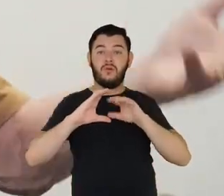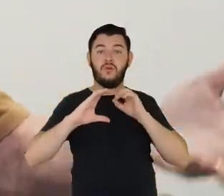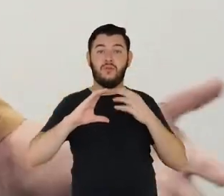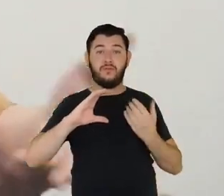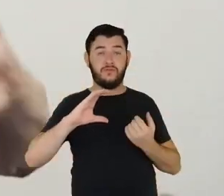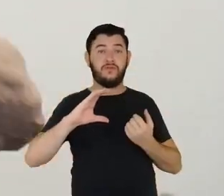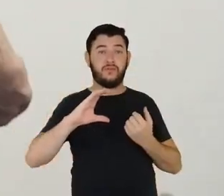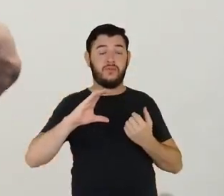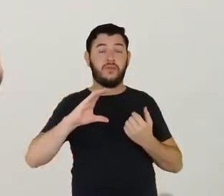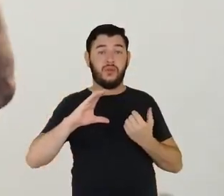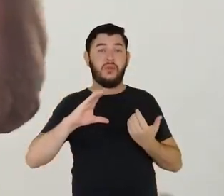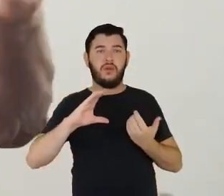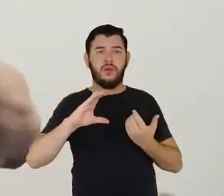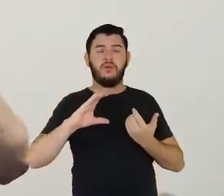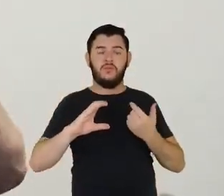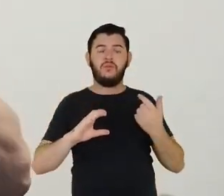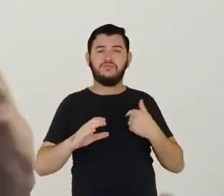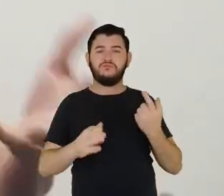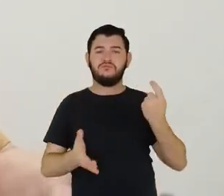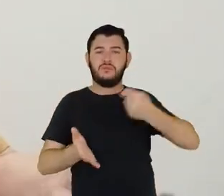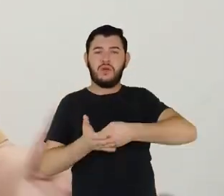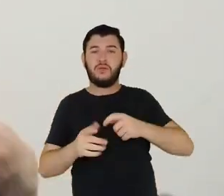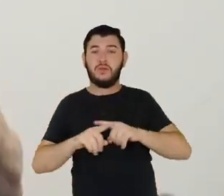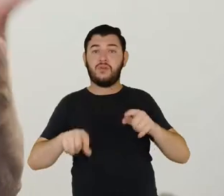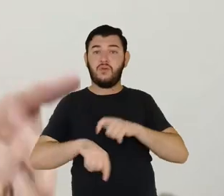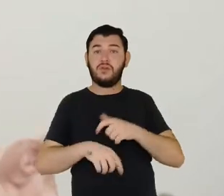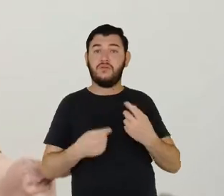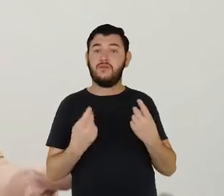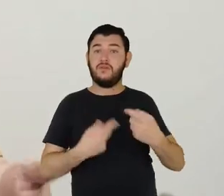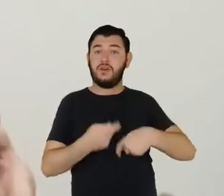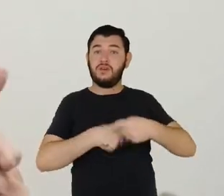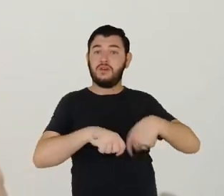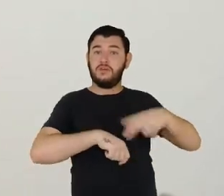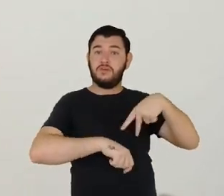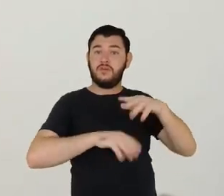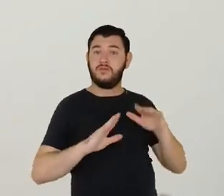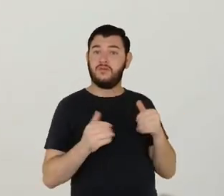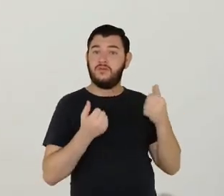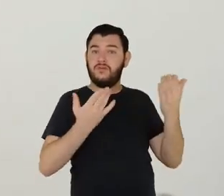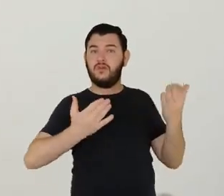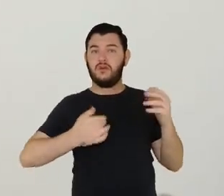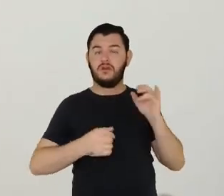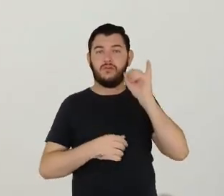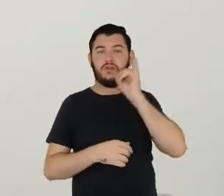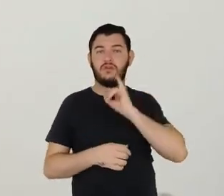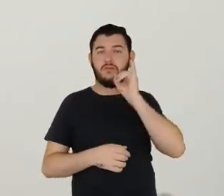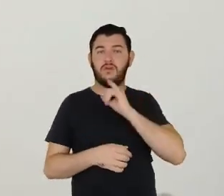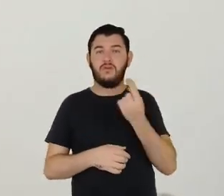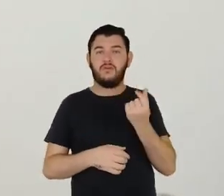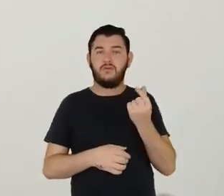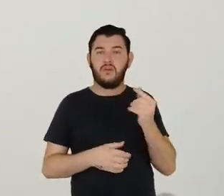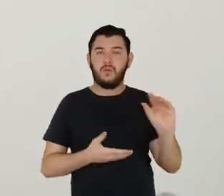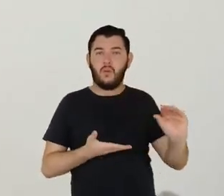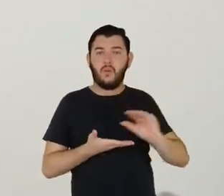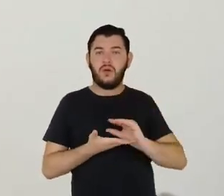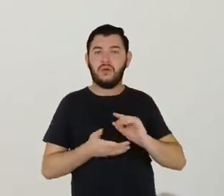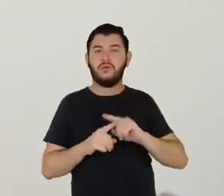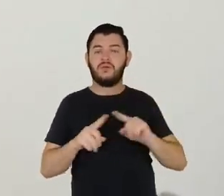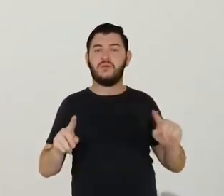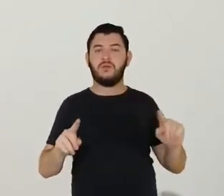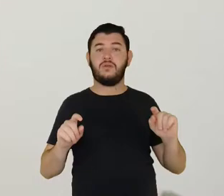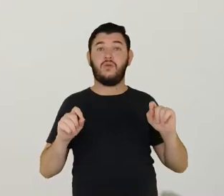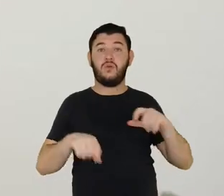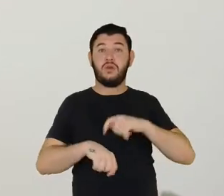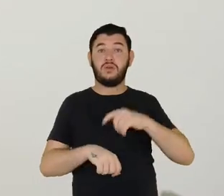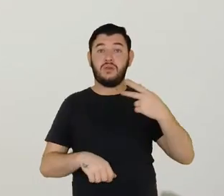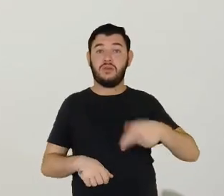que, mas a gente vende para o Vietnã, é uma mixaria, então por isso ganhava uma mixaria. Mas quando passava no Brasil, na Globo, vale a pena ver de novo, a gente ganhava